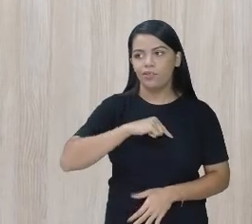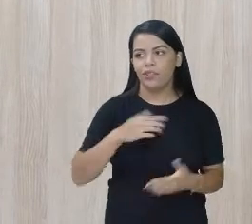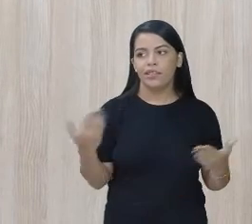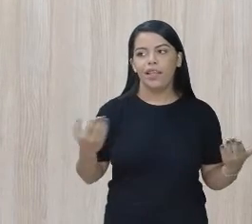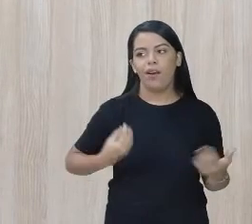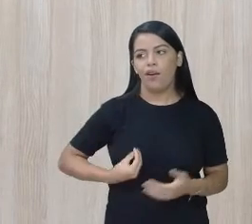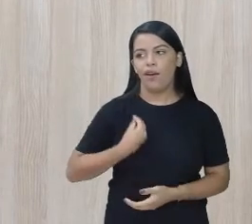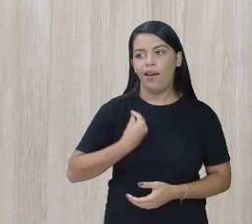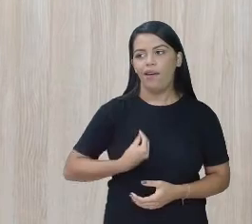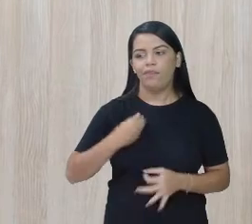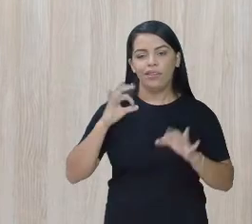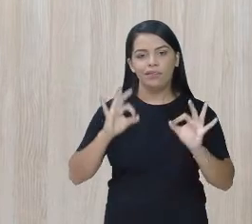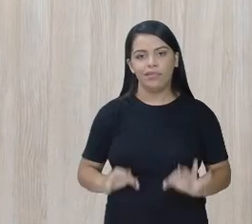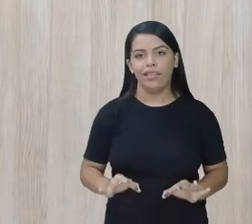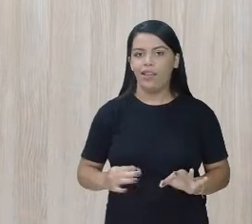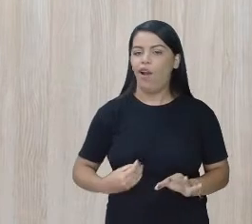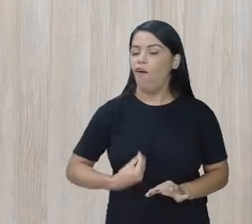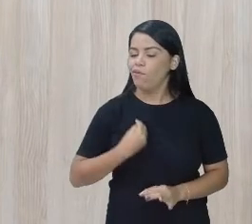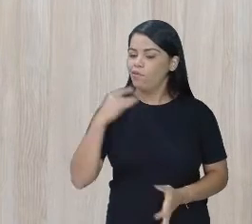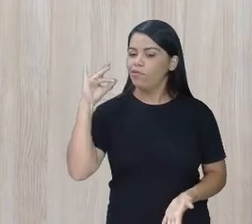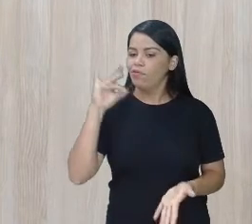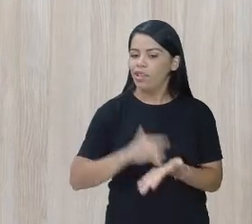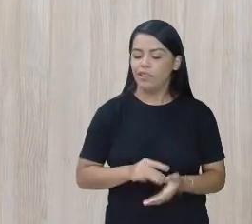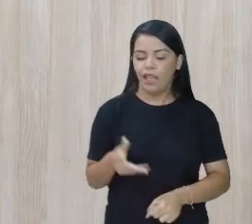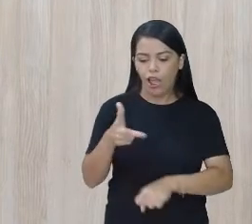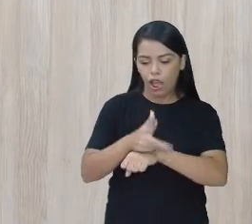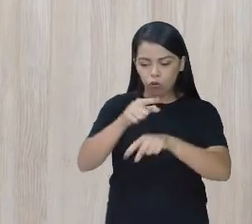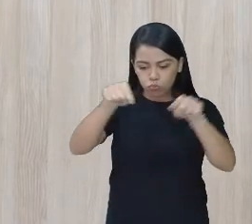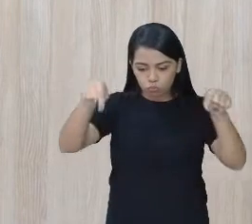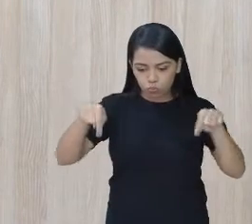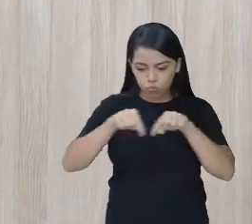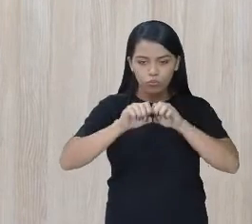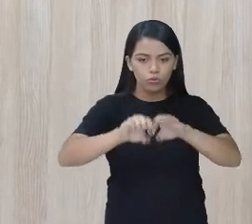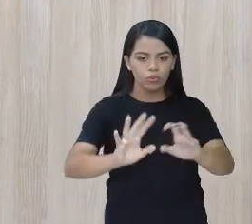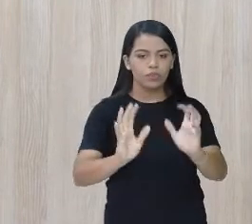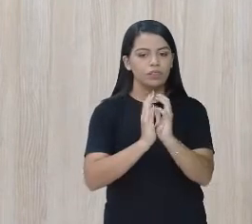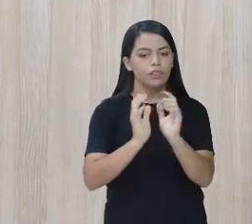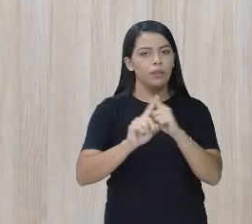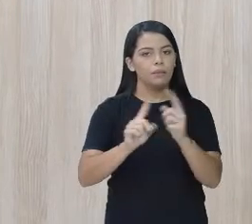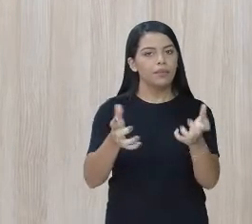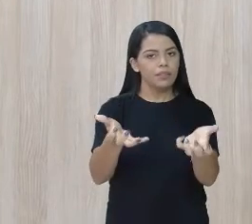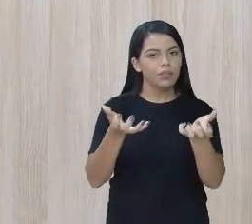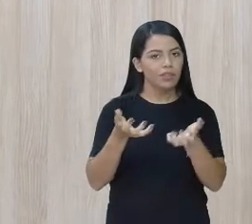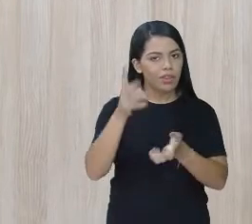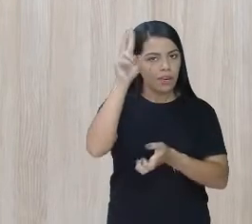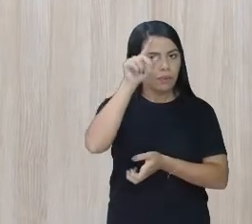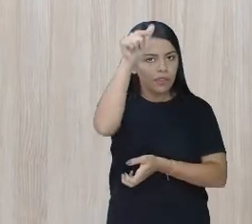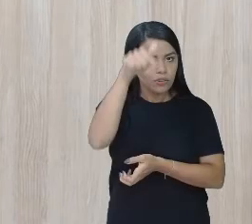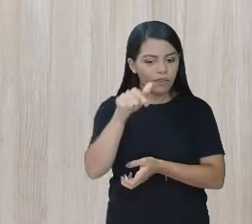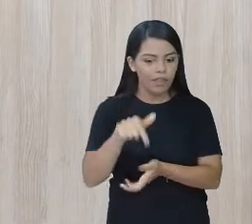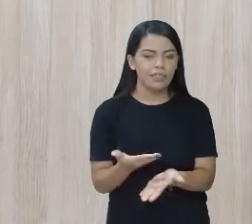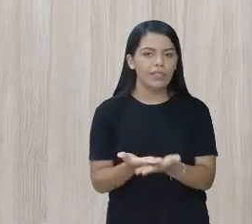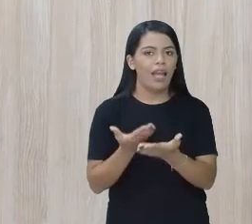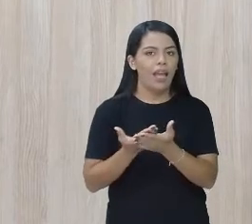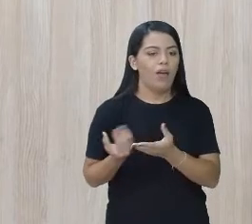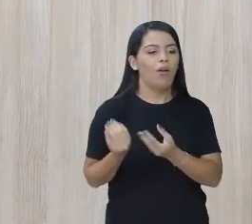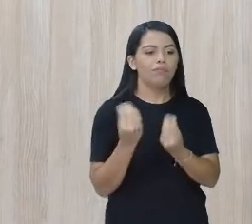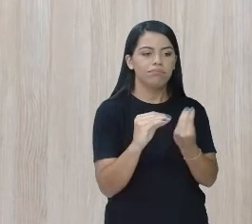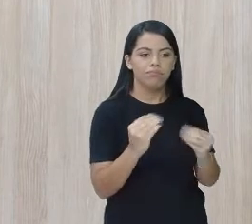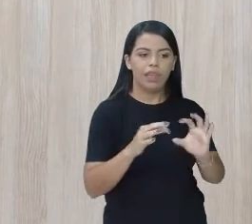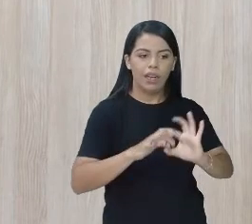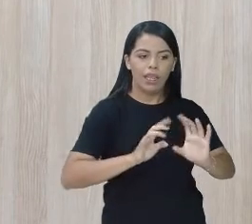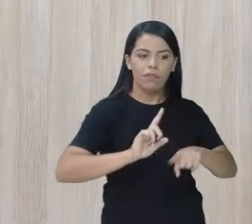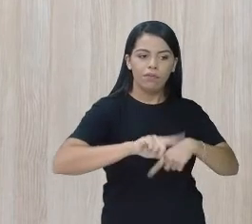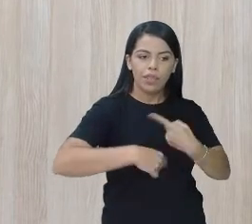ao vivo mesmo, dos estúdios de Educa Recife, mas eu gostaria de relembrá-los que essa aula vai ficar disponível